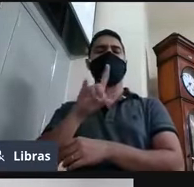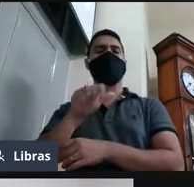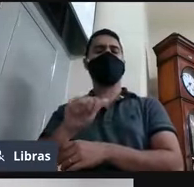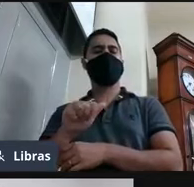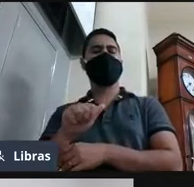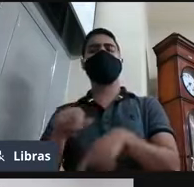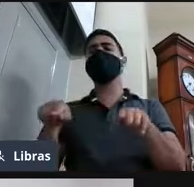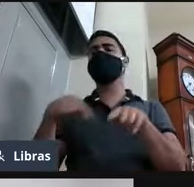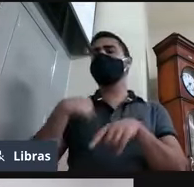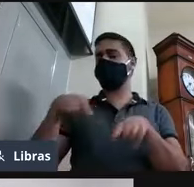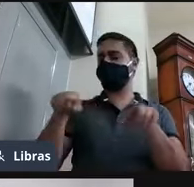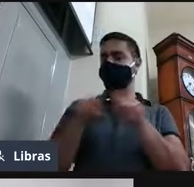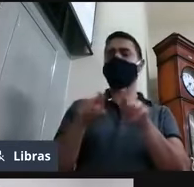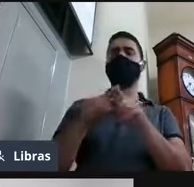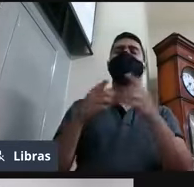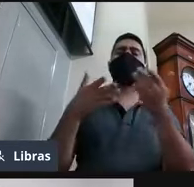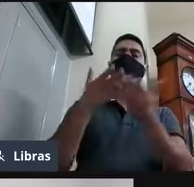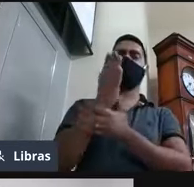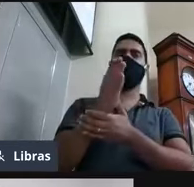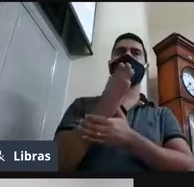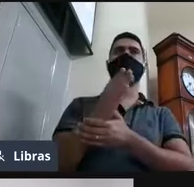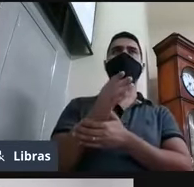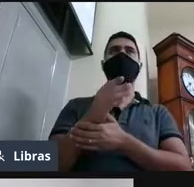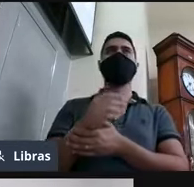Eu também aprovei as contas.